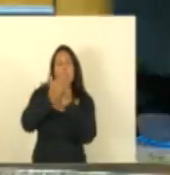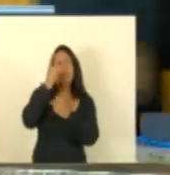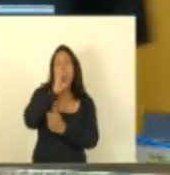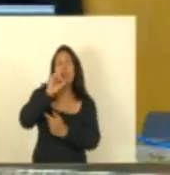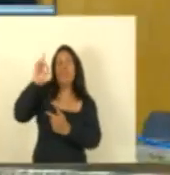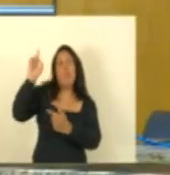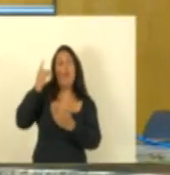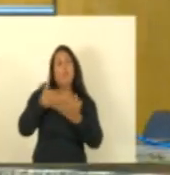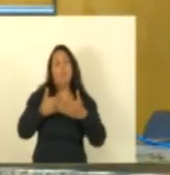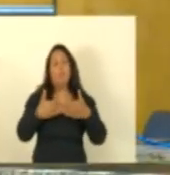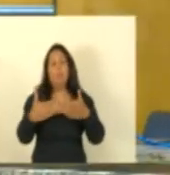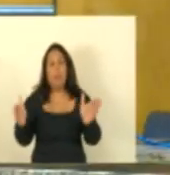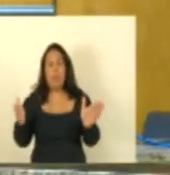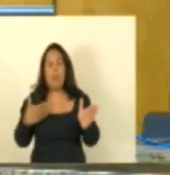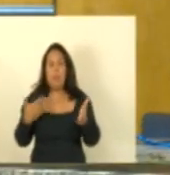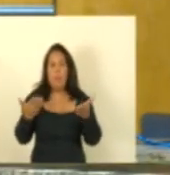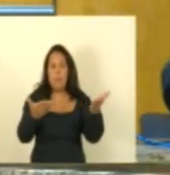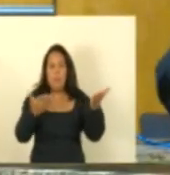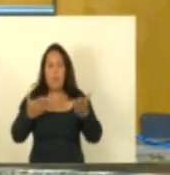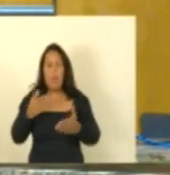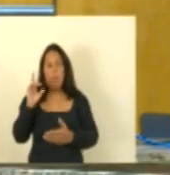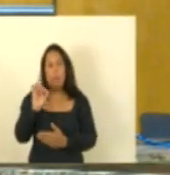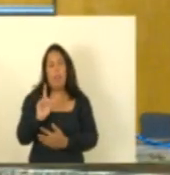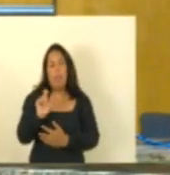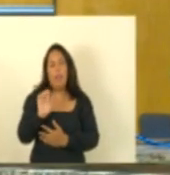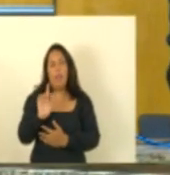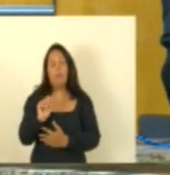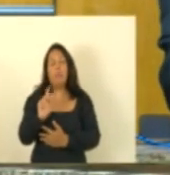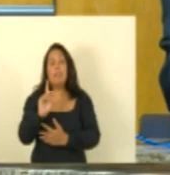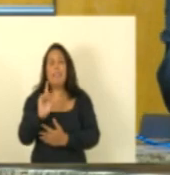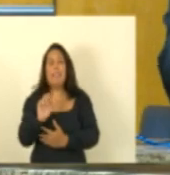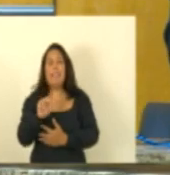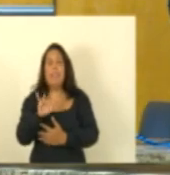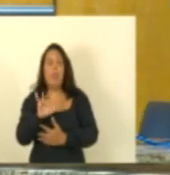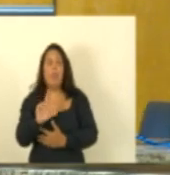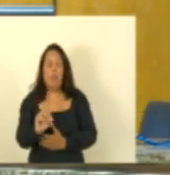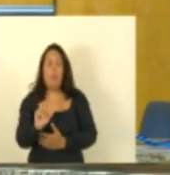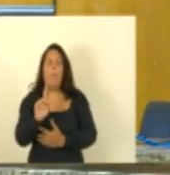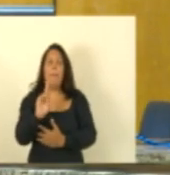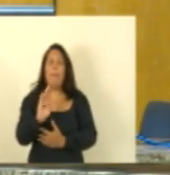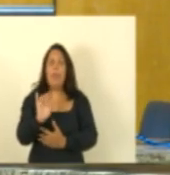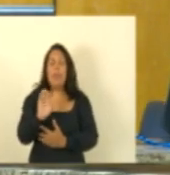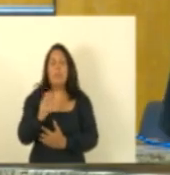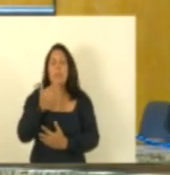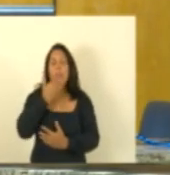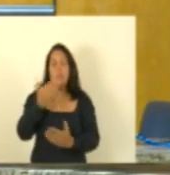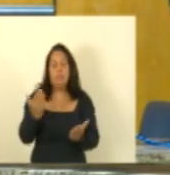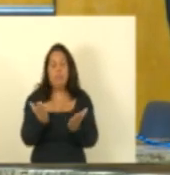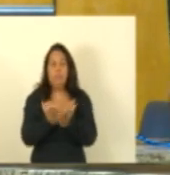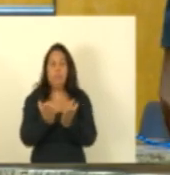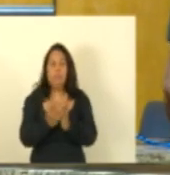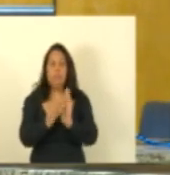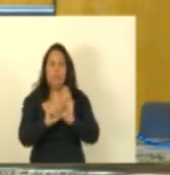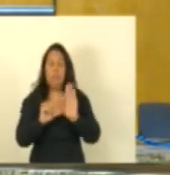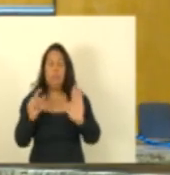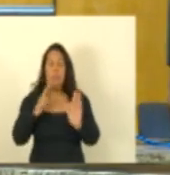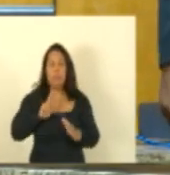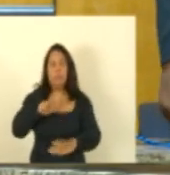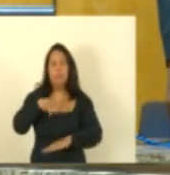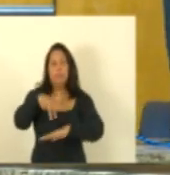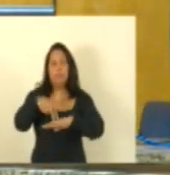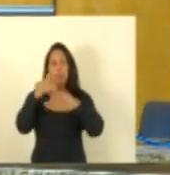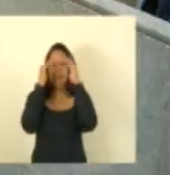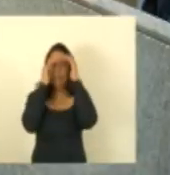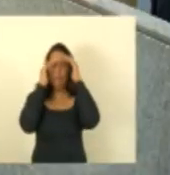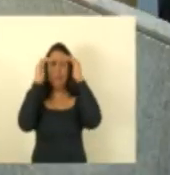aberta e convido o delegado Danilo Baense a proferir um versículo da Bíblia. Sendo assim, solicito a todos se coloquem em posição de